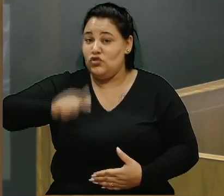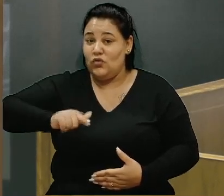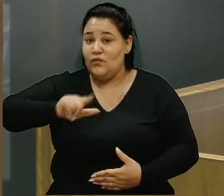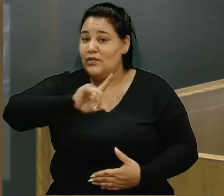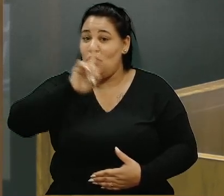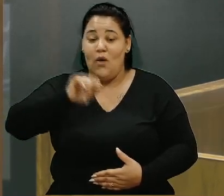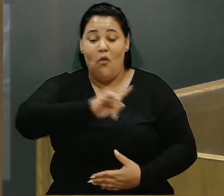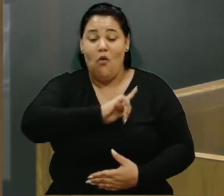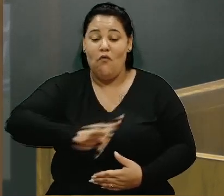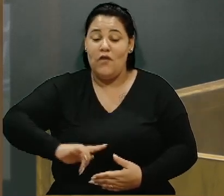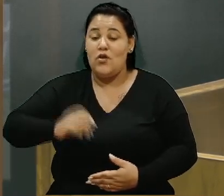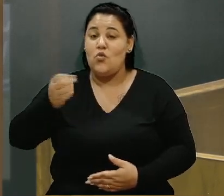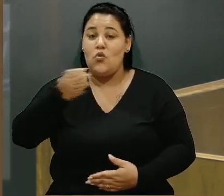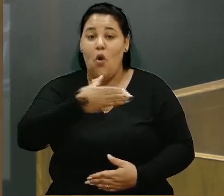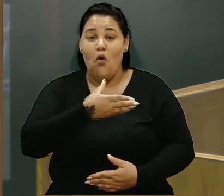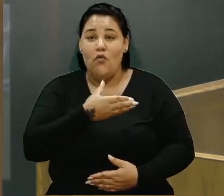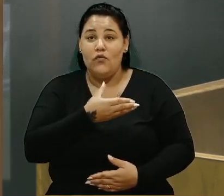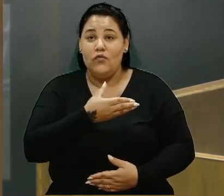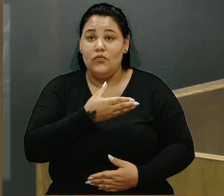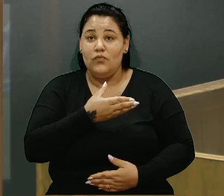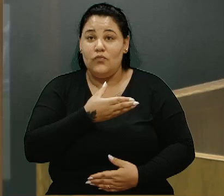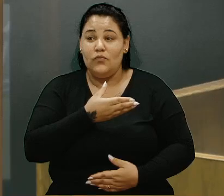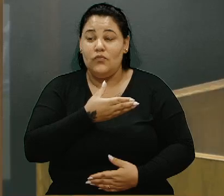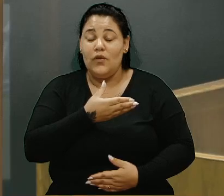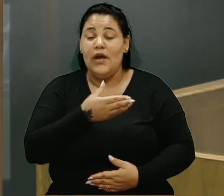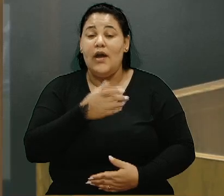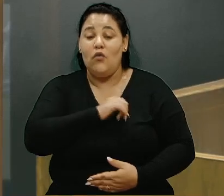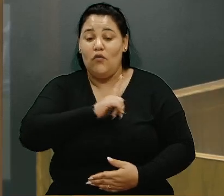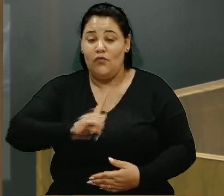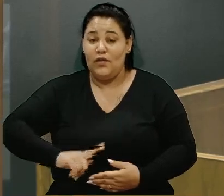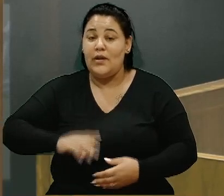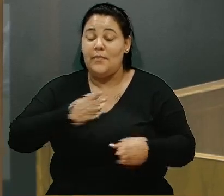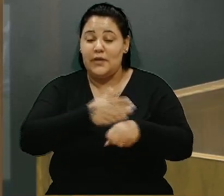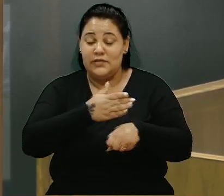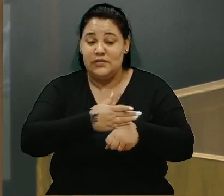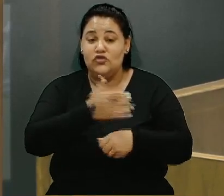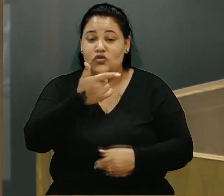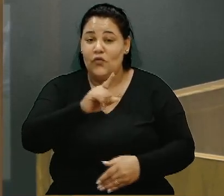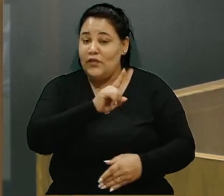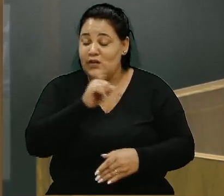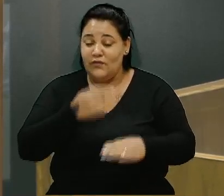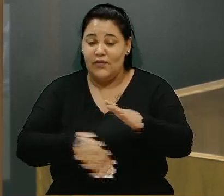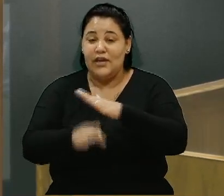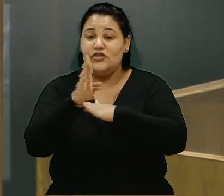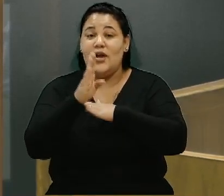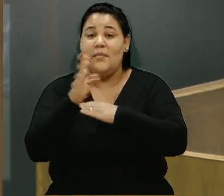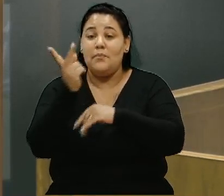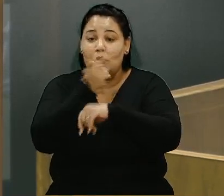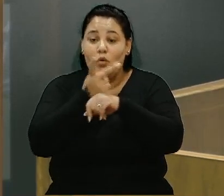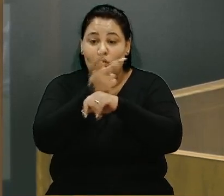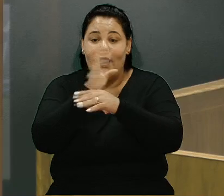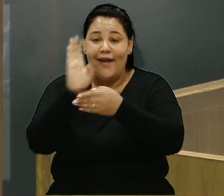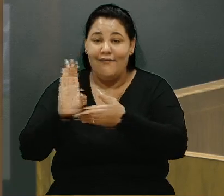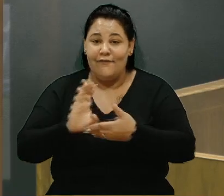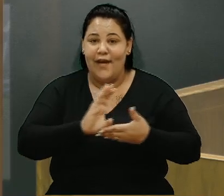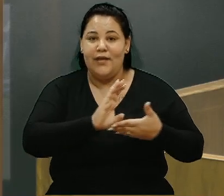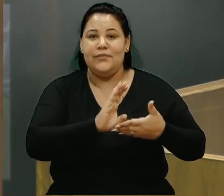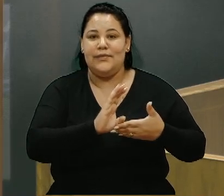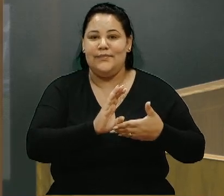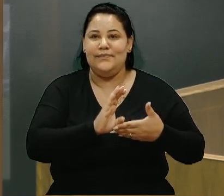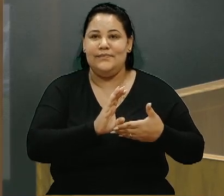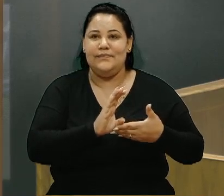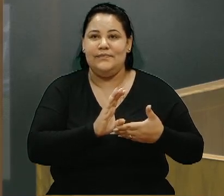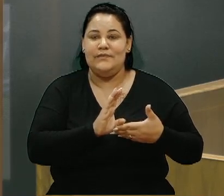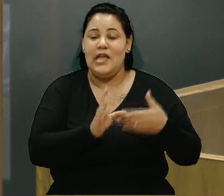governo novo, é reeleição, e não for a Brasília buscar recursos e alguém